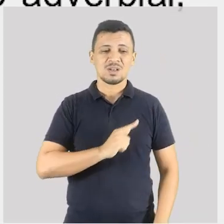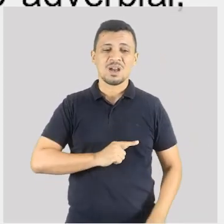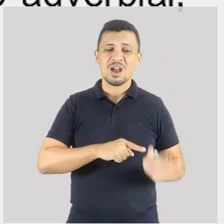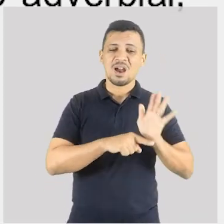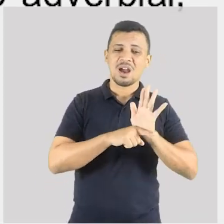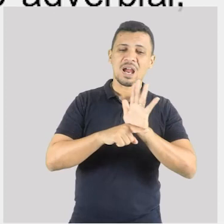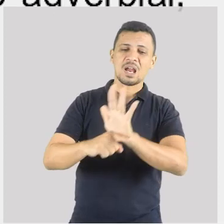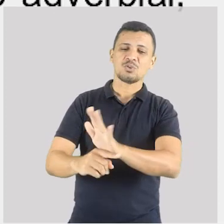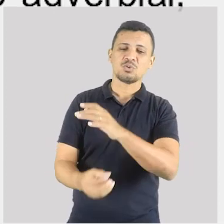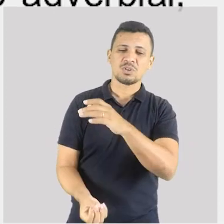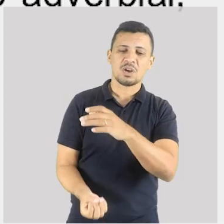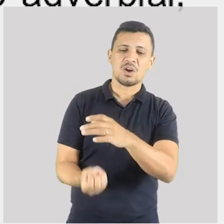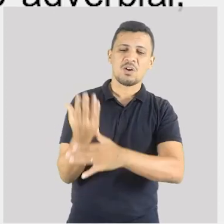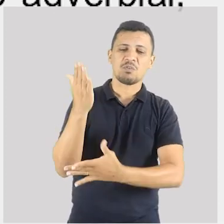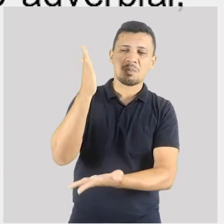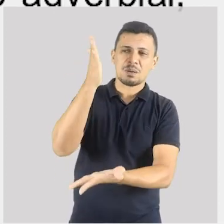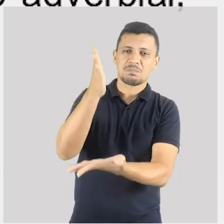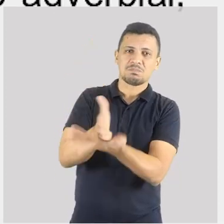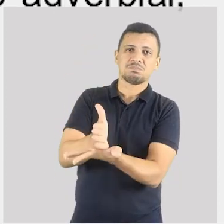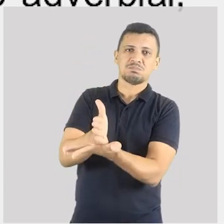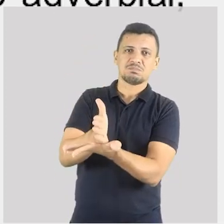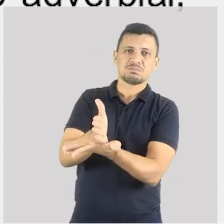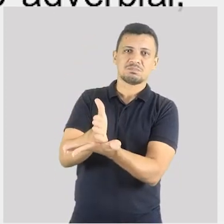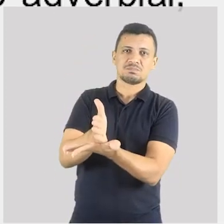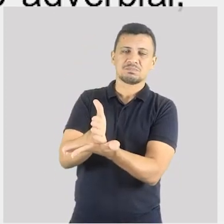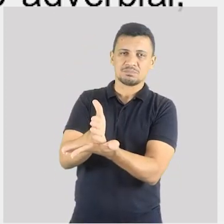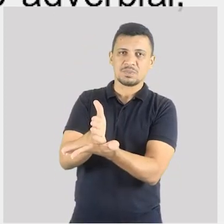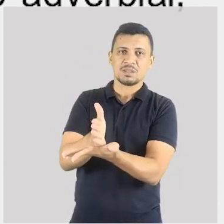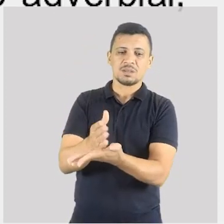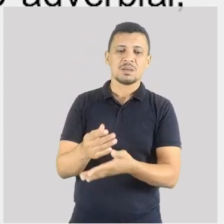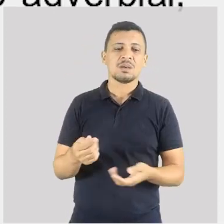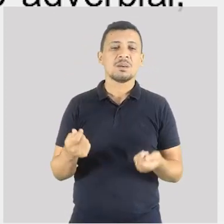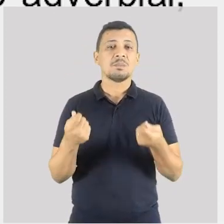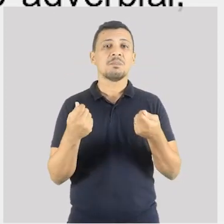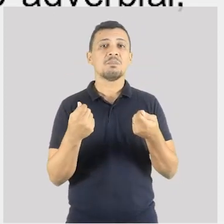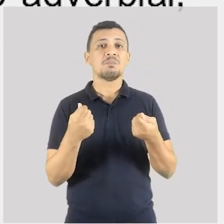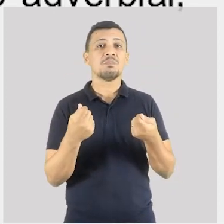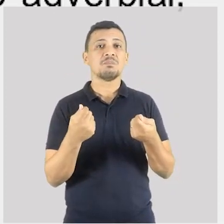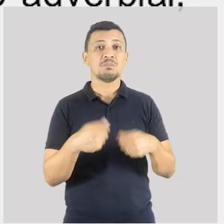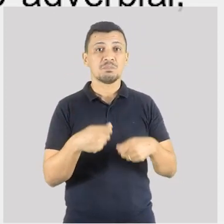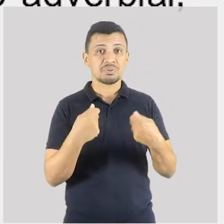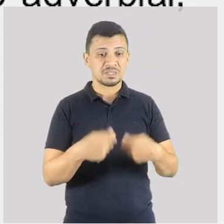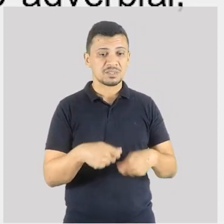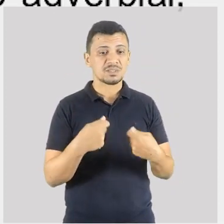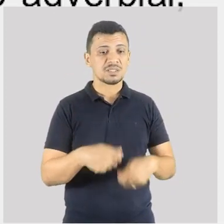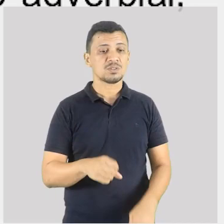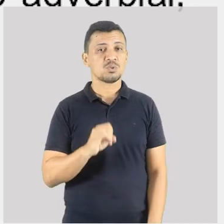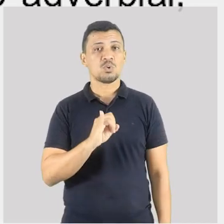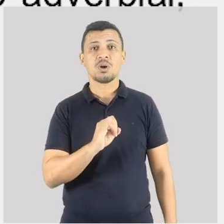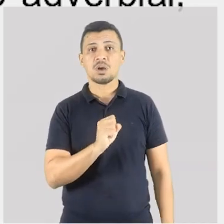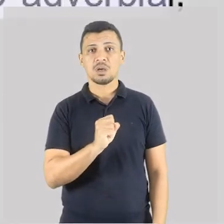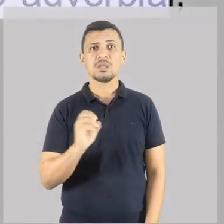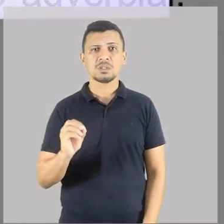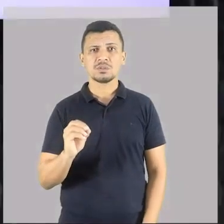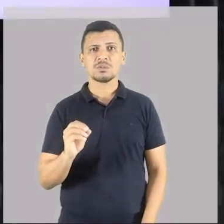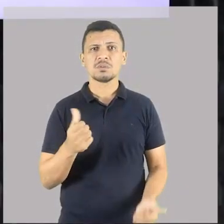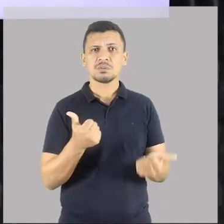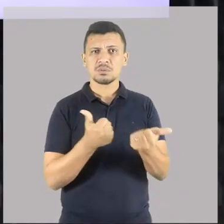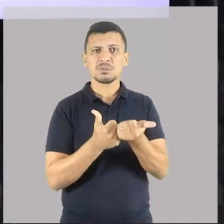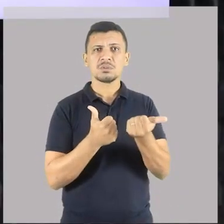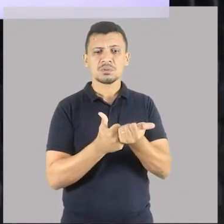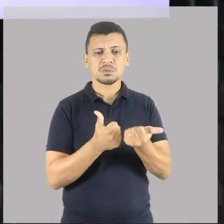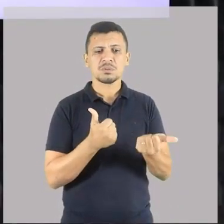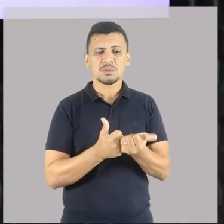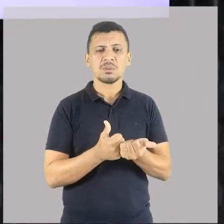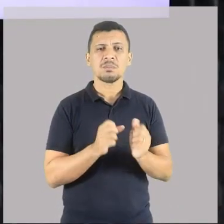a formar uma barreira. É preciso isso. Eu poderia substituir a oração que a prática cotidiana